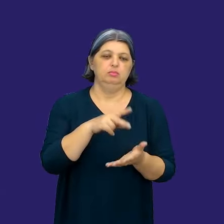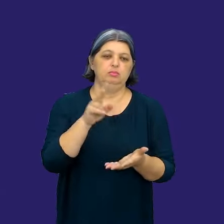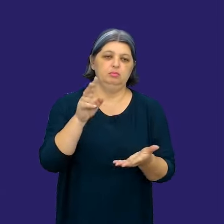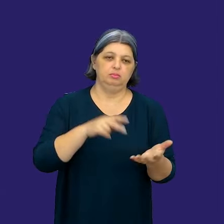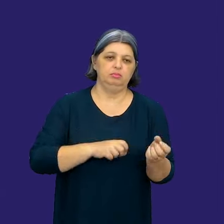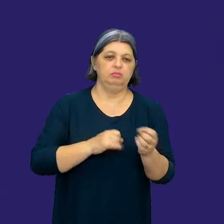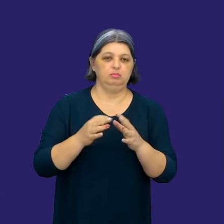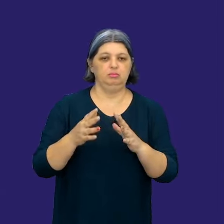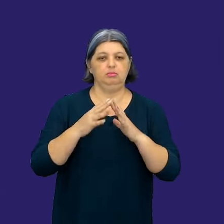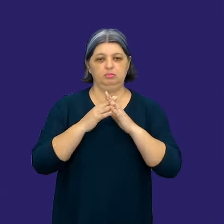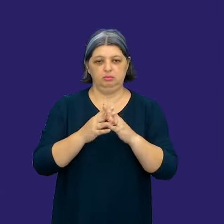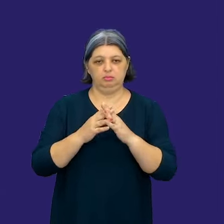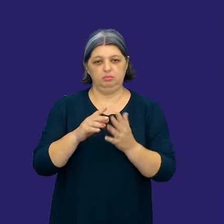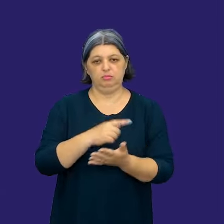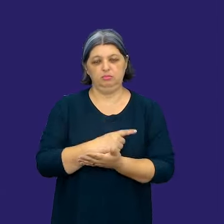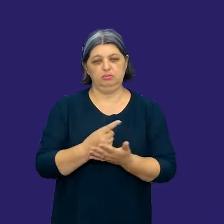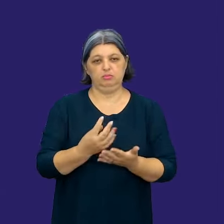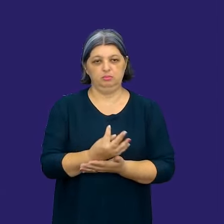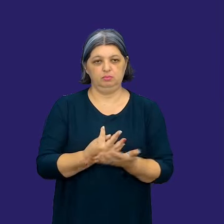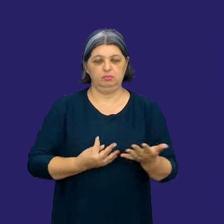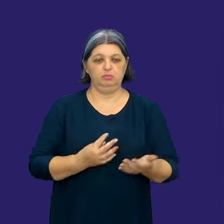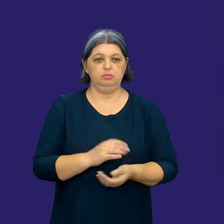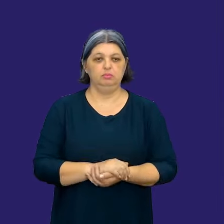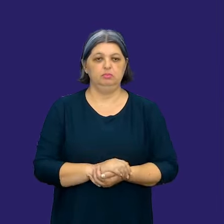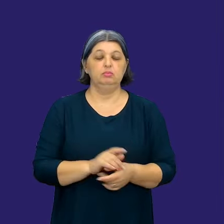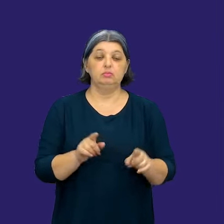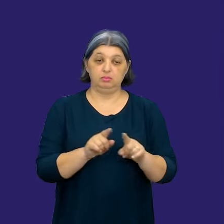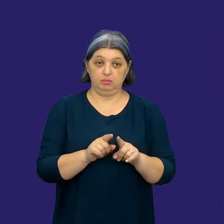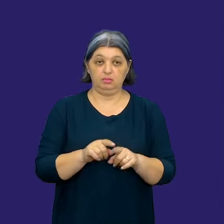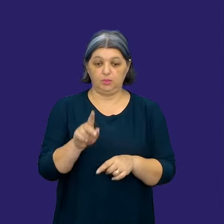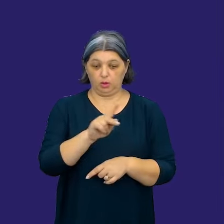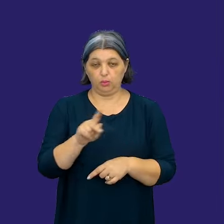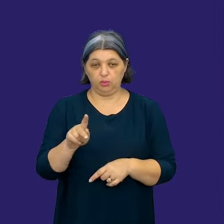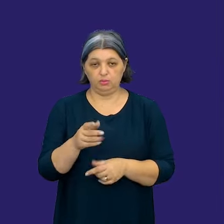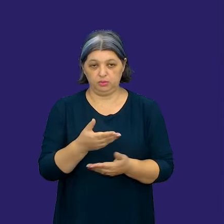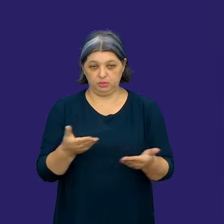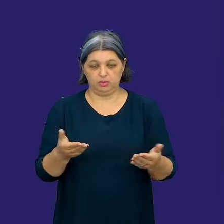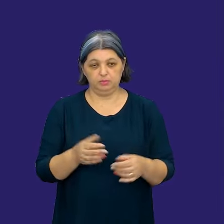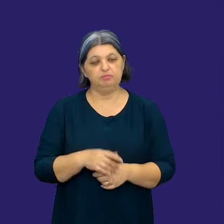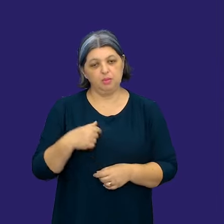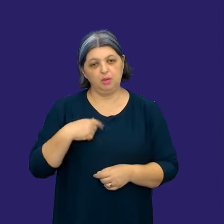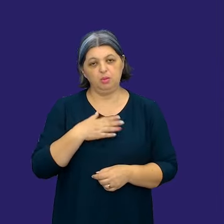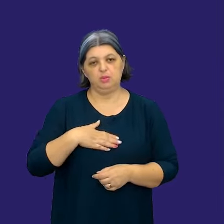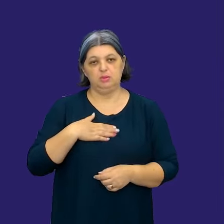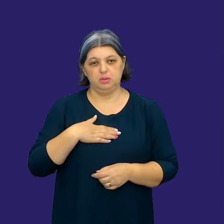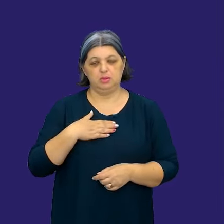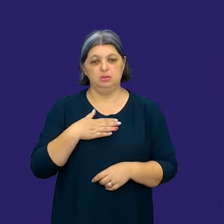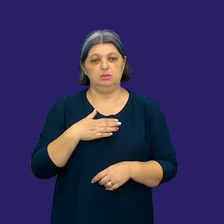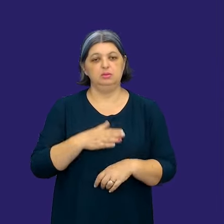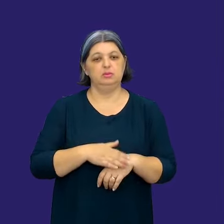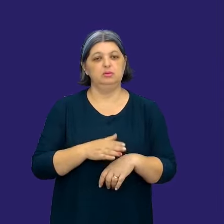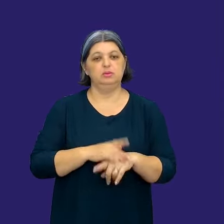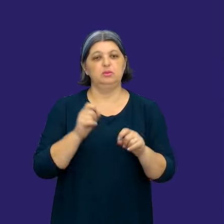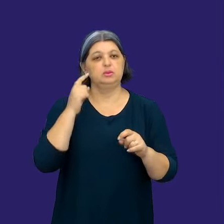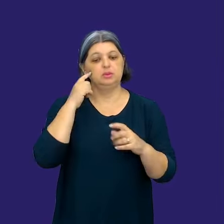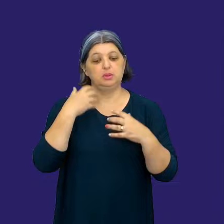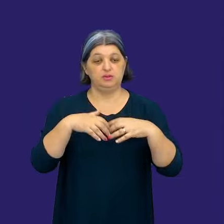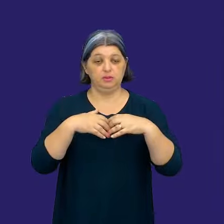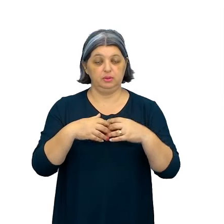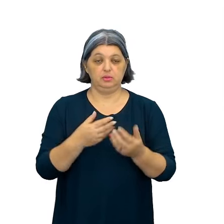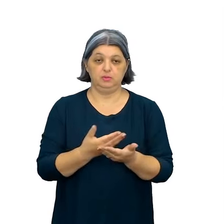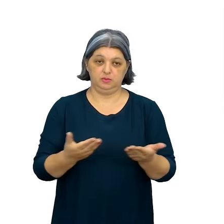da complexidade dos gêneros textuais. Assim, professores, eu gostaria de fazer aí uma reflexão com